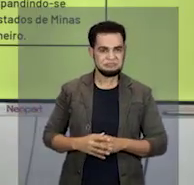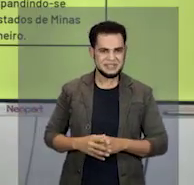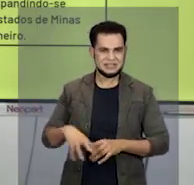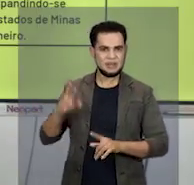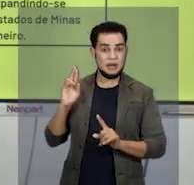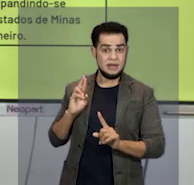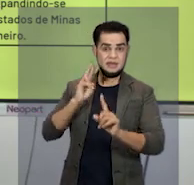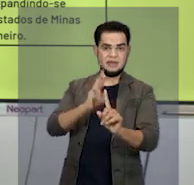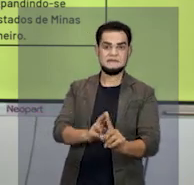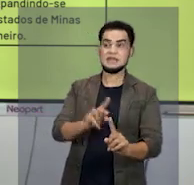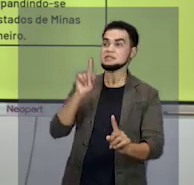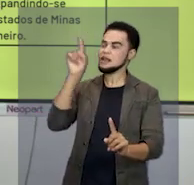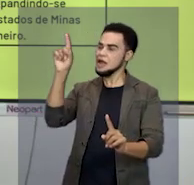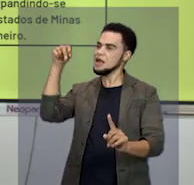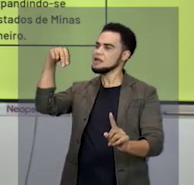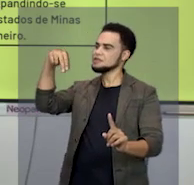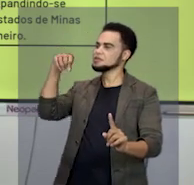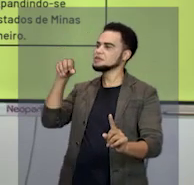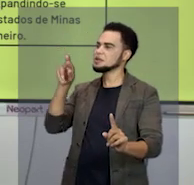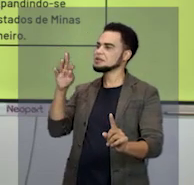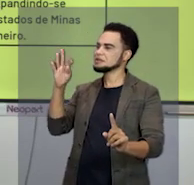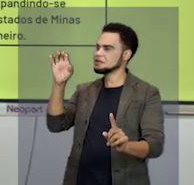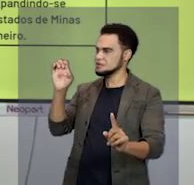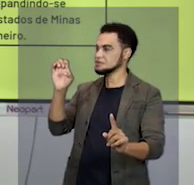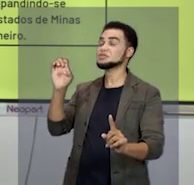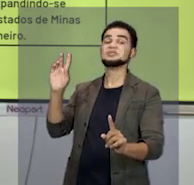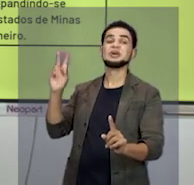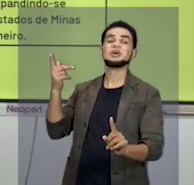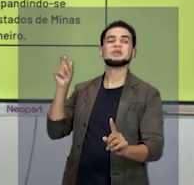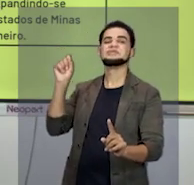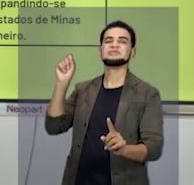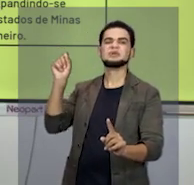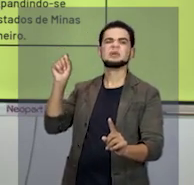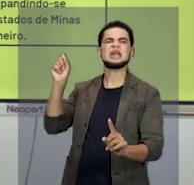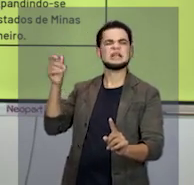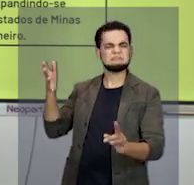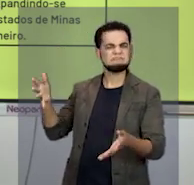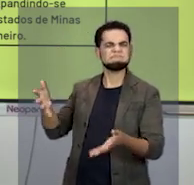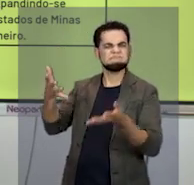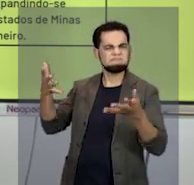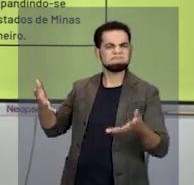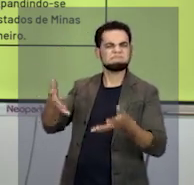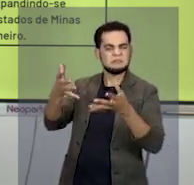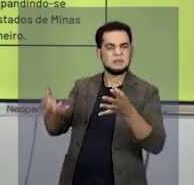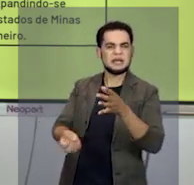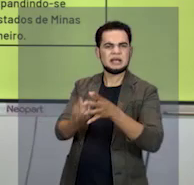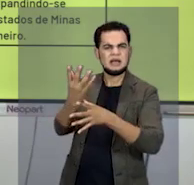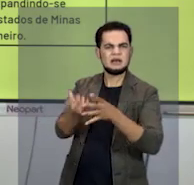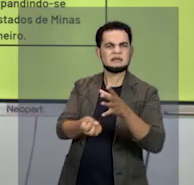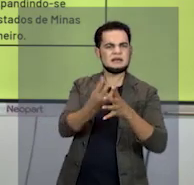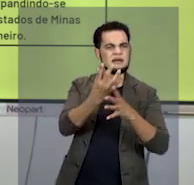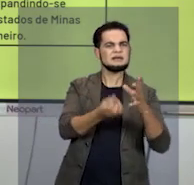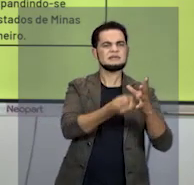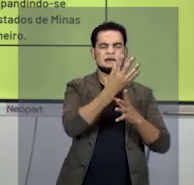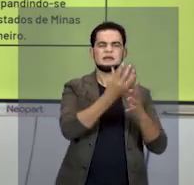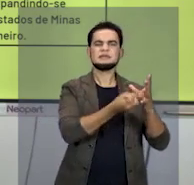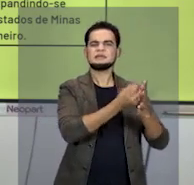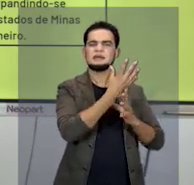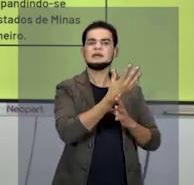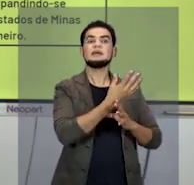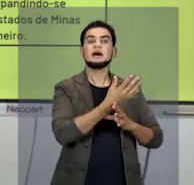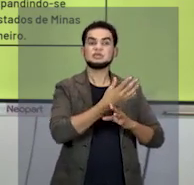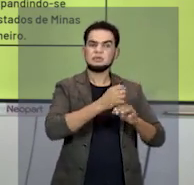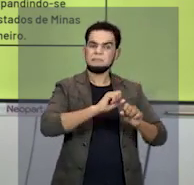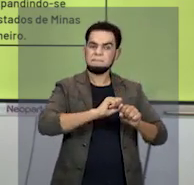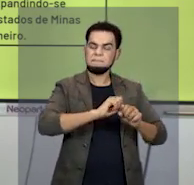no Nordeste trouxe também, nesse sentido, um estímulo também para a criação de outras ligas de expansão de